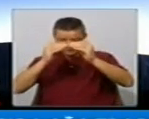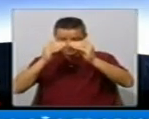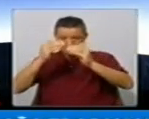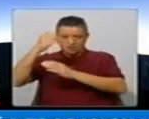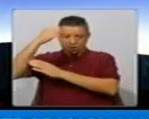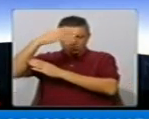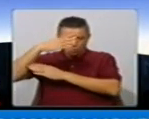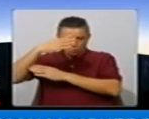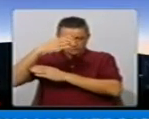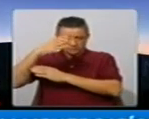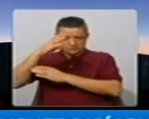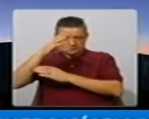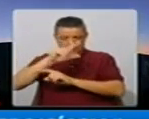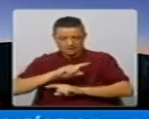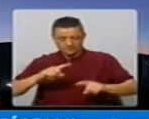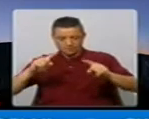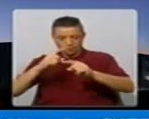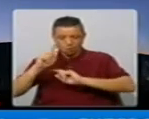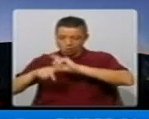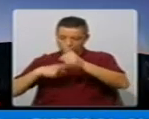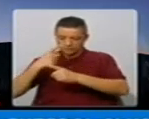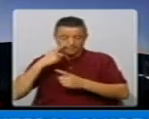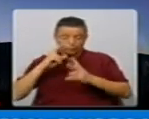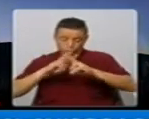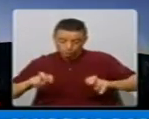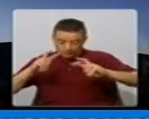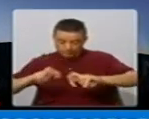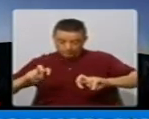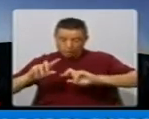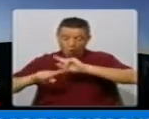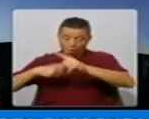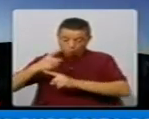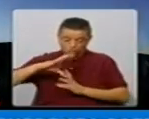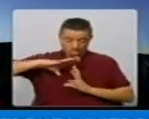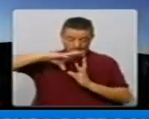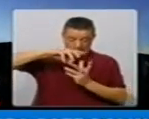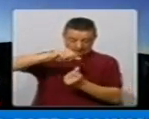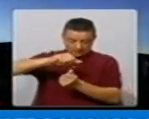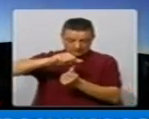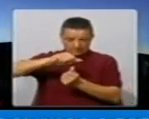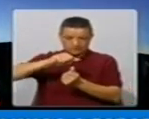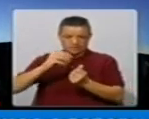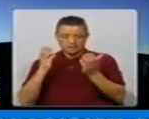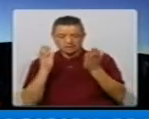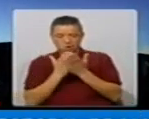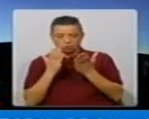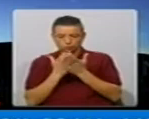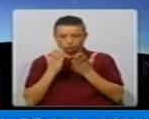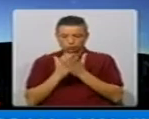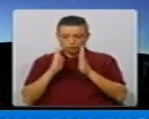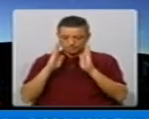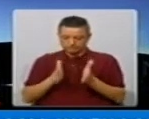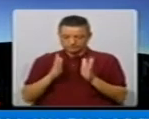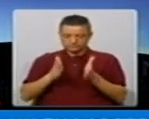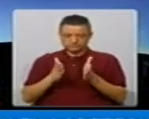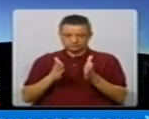um bocadinho malvada, digamos assim, para a detecção de outros planetas. E depois, estamos a falar de um estudo que é tão preciso, mas tão